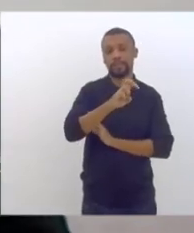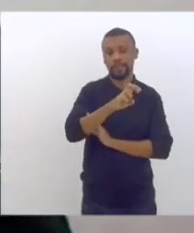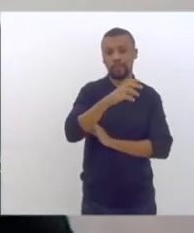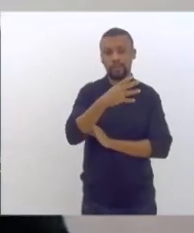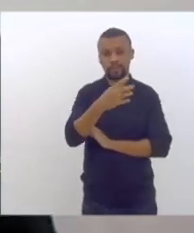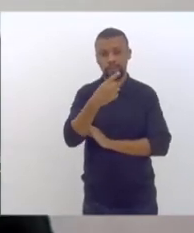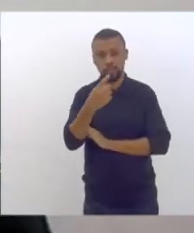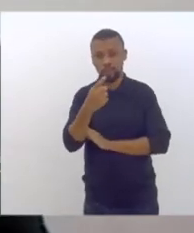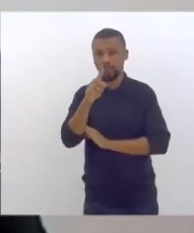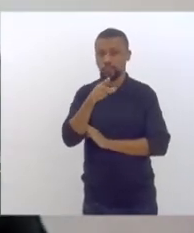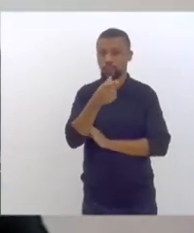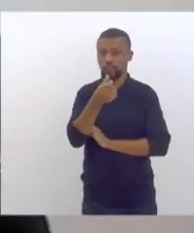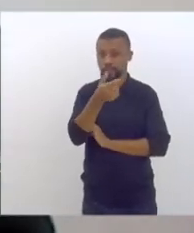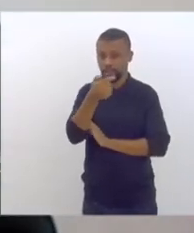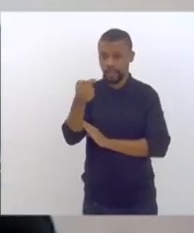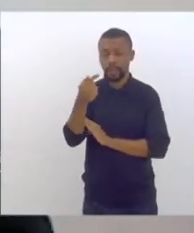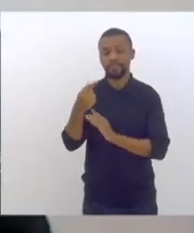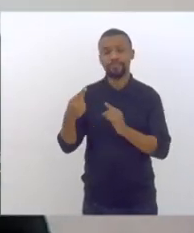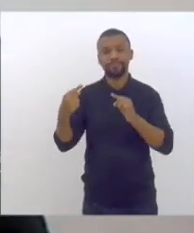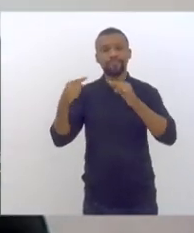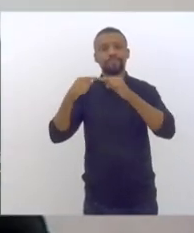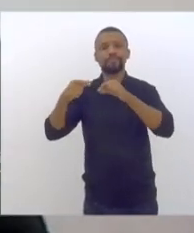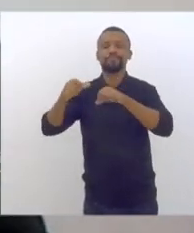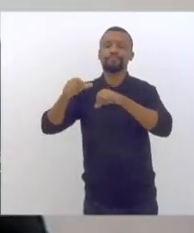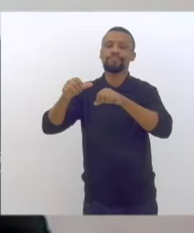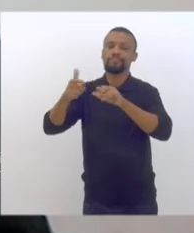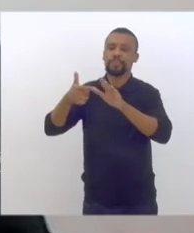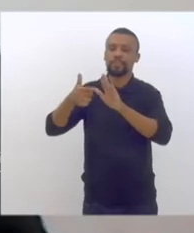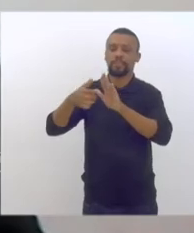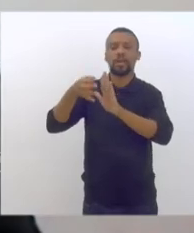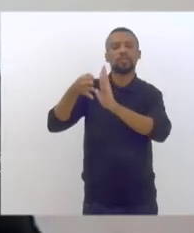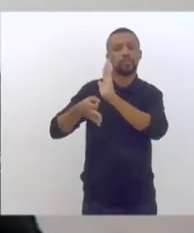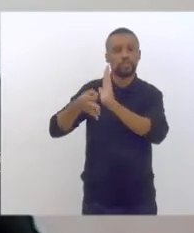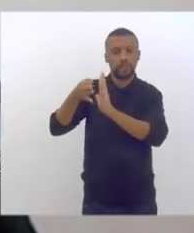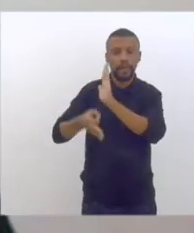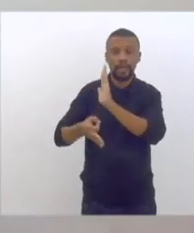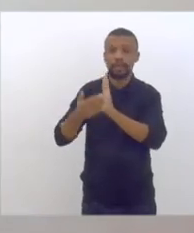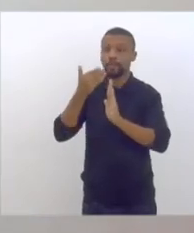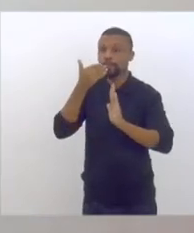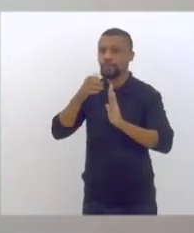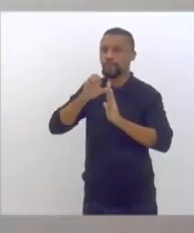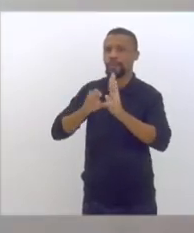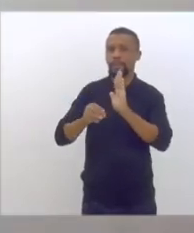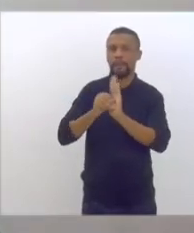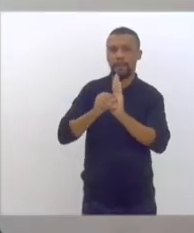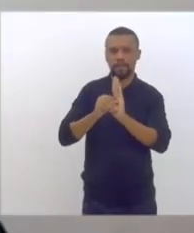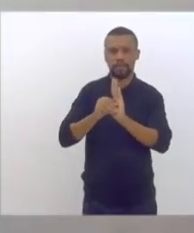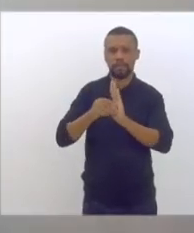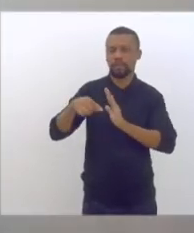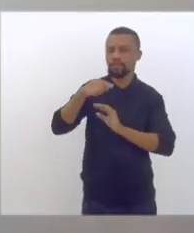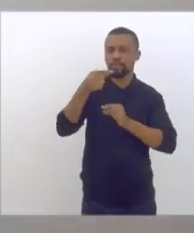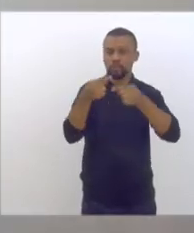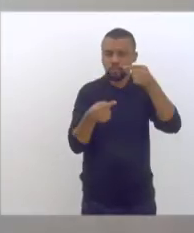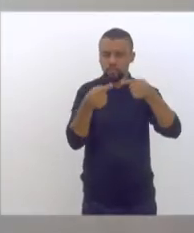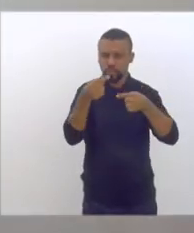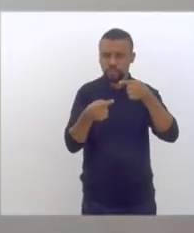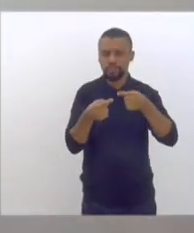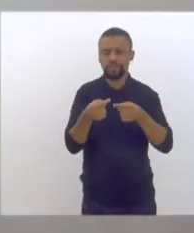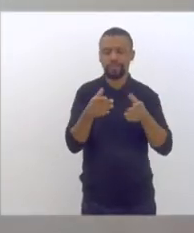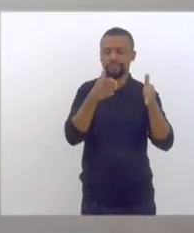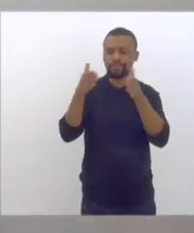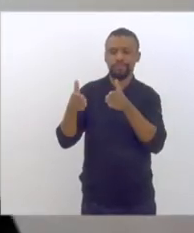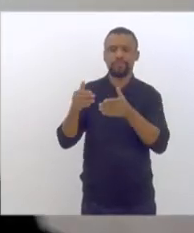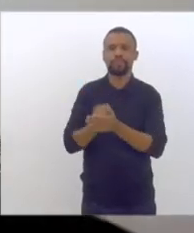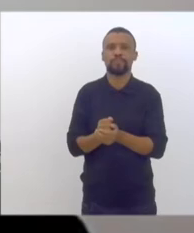parecer pela juridicidade com emenda em discussão e em